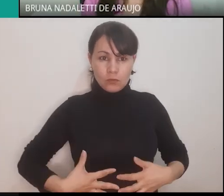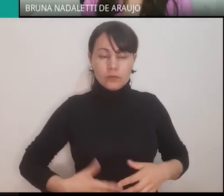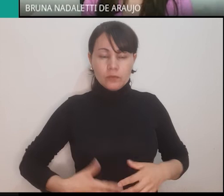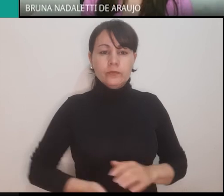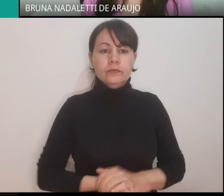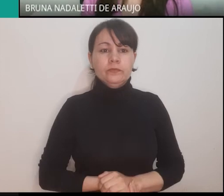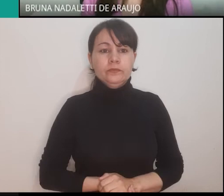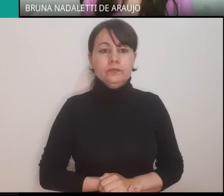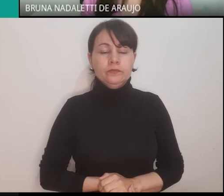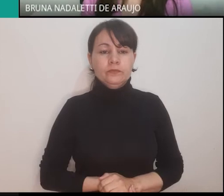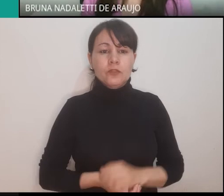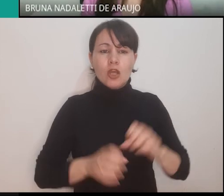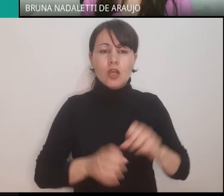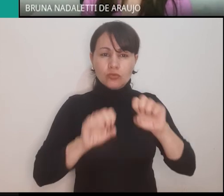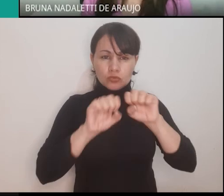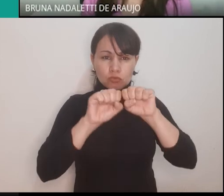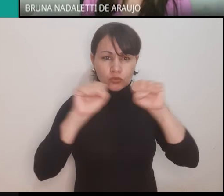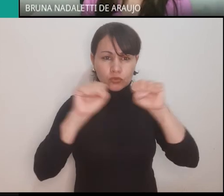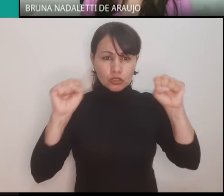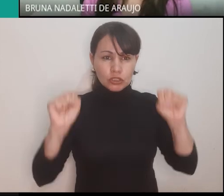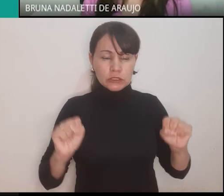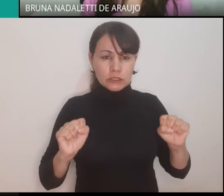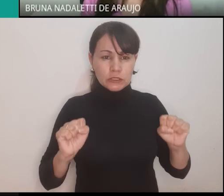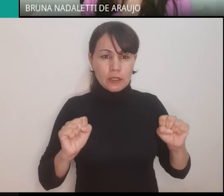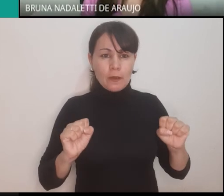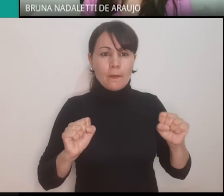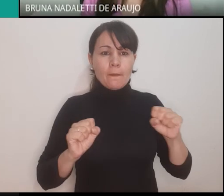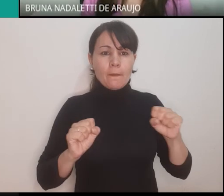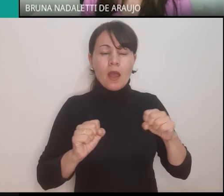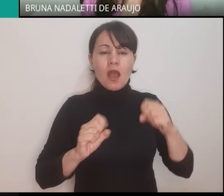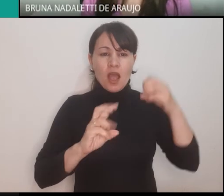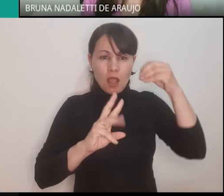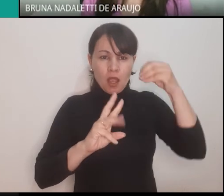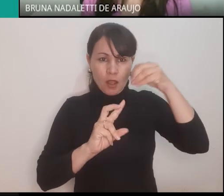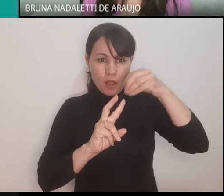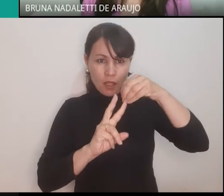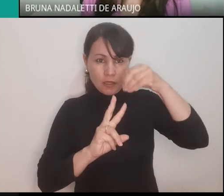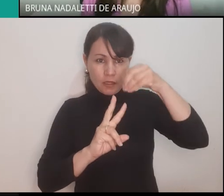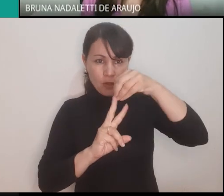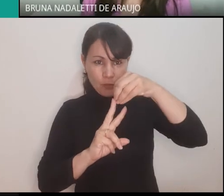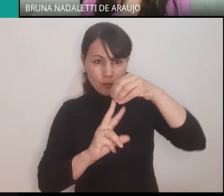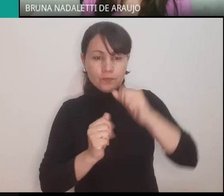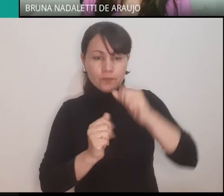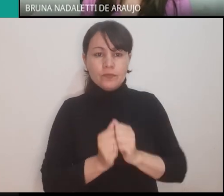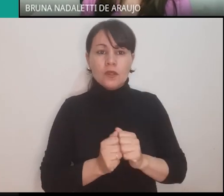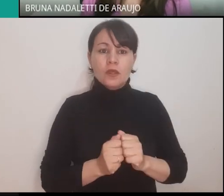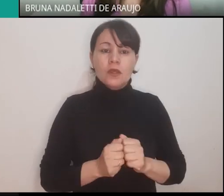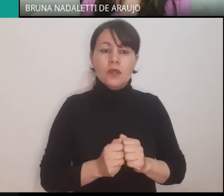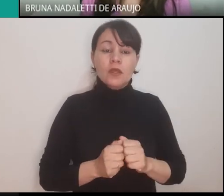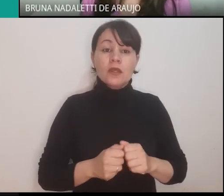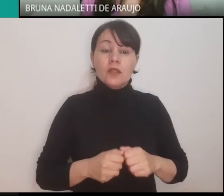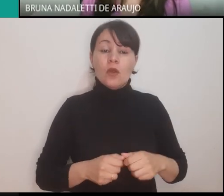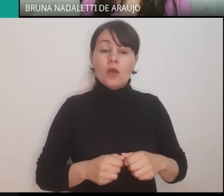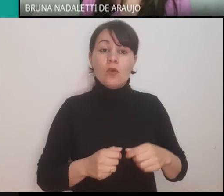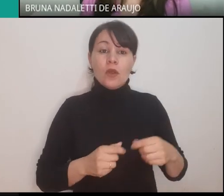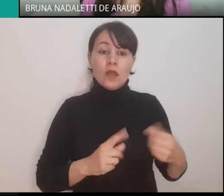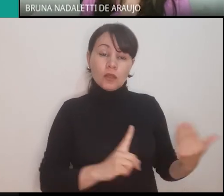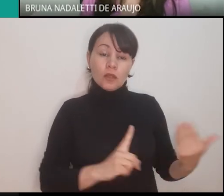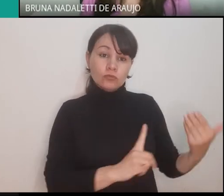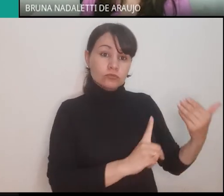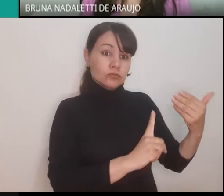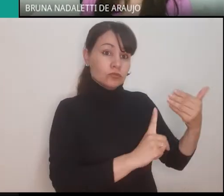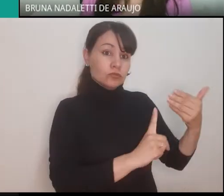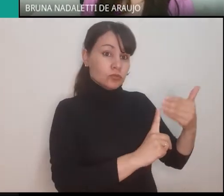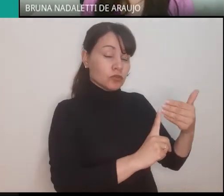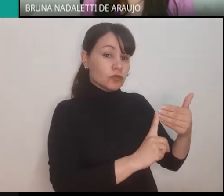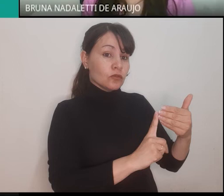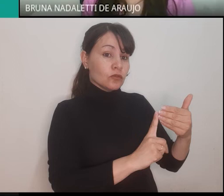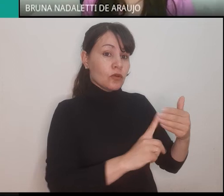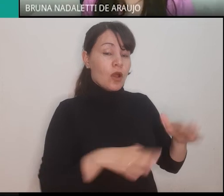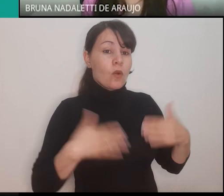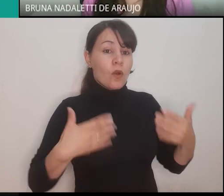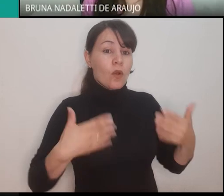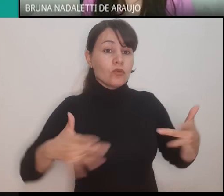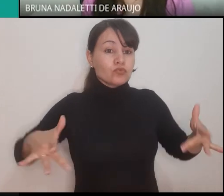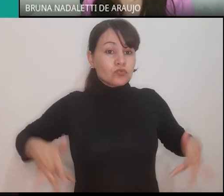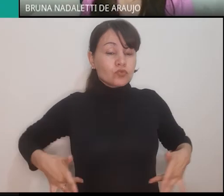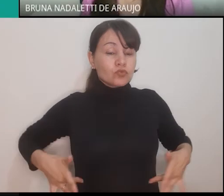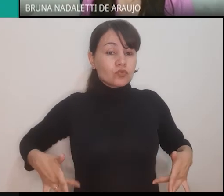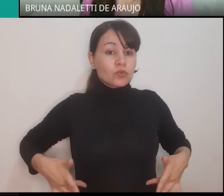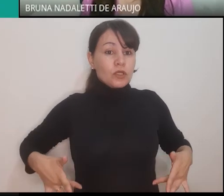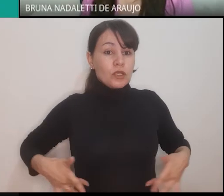renal. E a insuficiência renal, por sua vez, ela é então a condição na qual os rins perdem